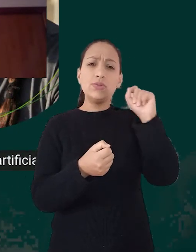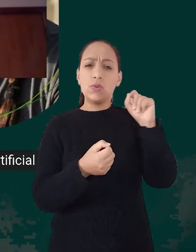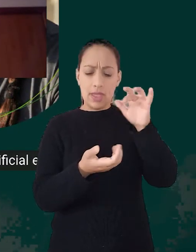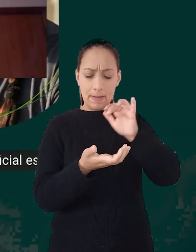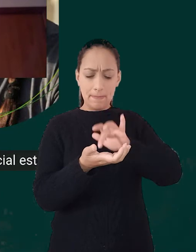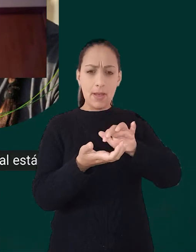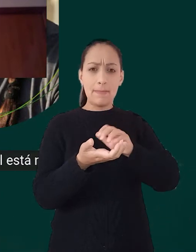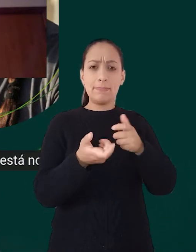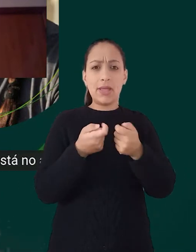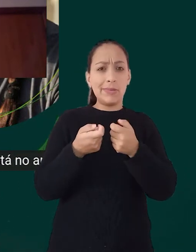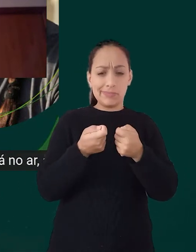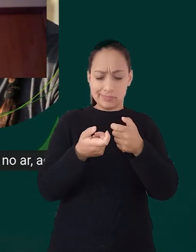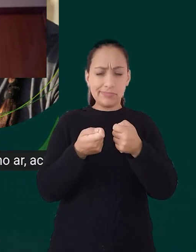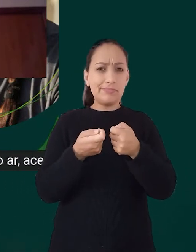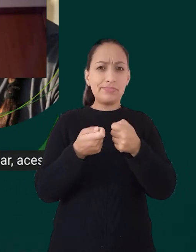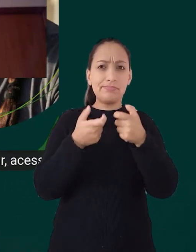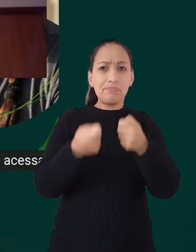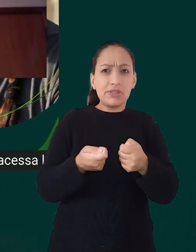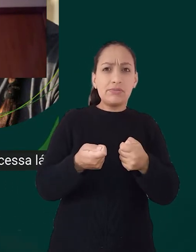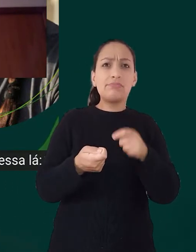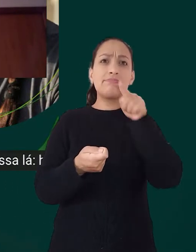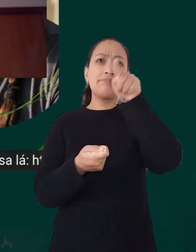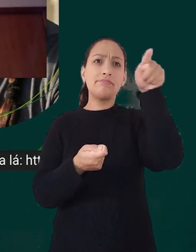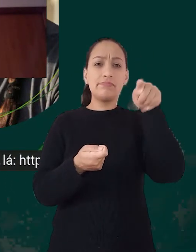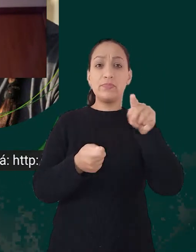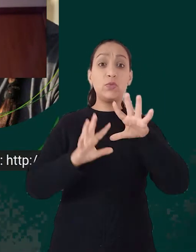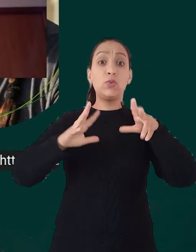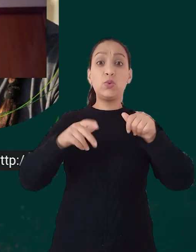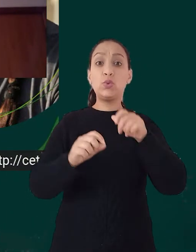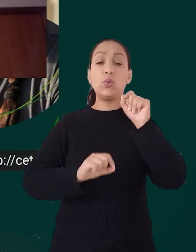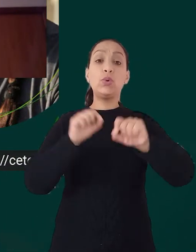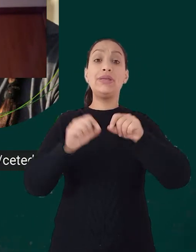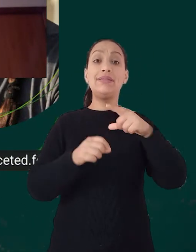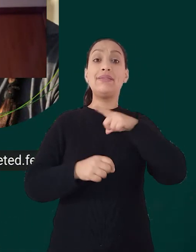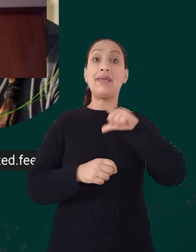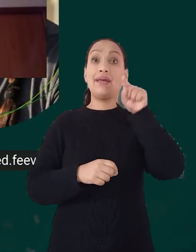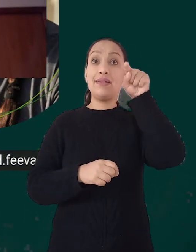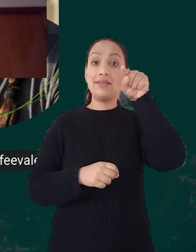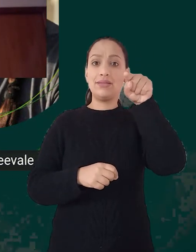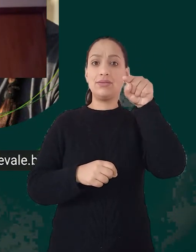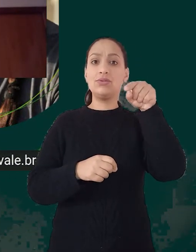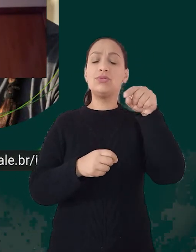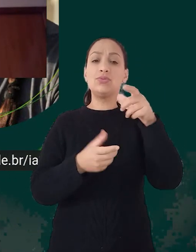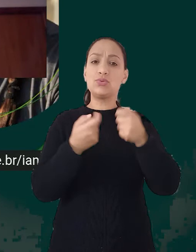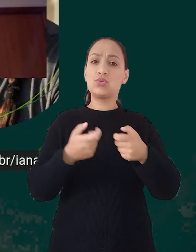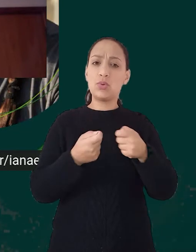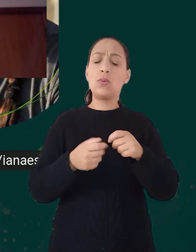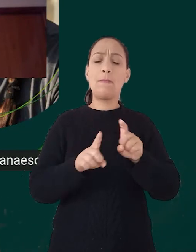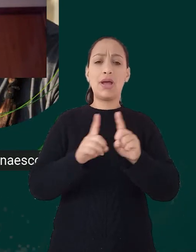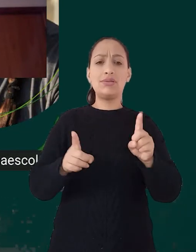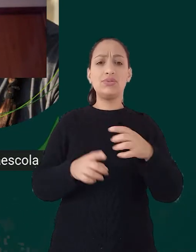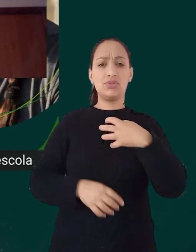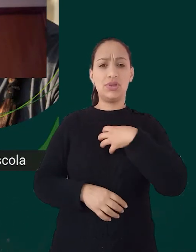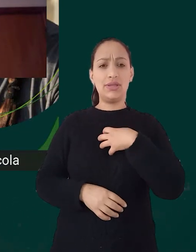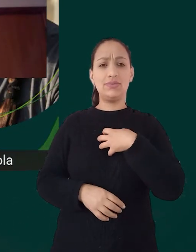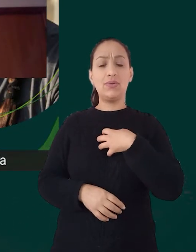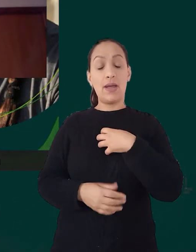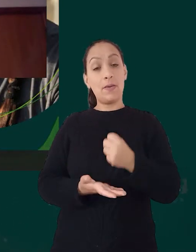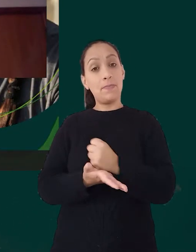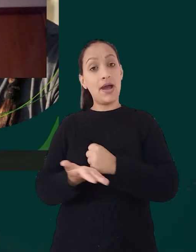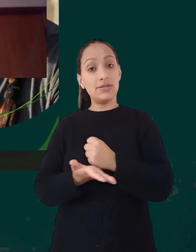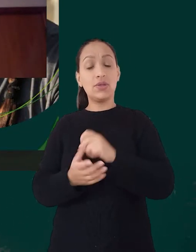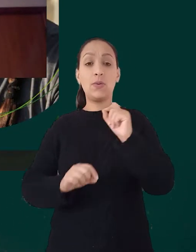então, desenvolvido, tudo que está construído dentro daquele jogo. A forma mais interessante de se começar é do básico,